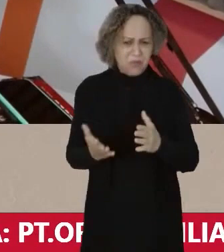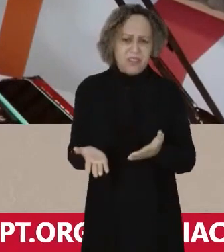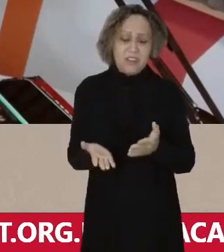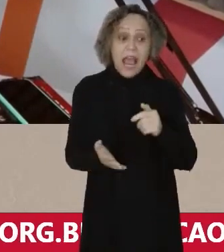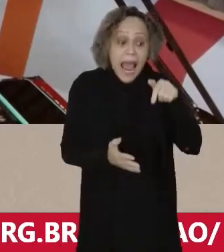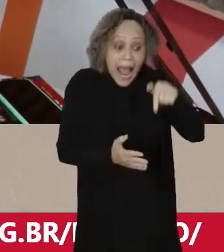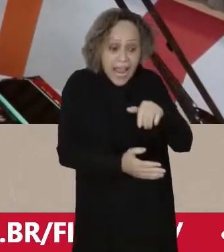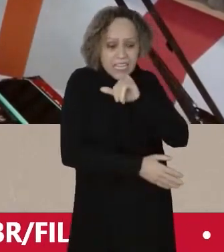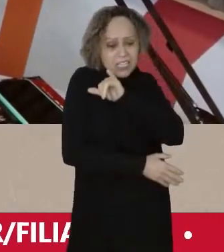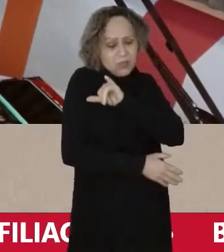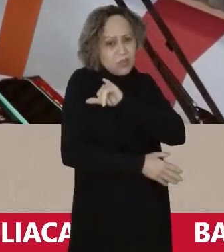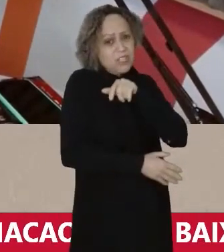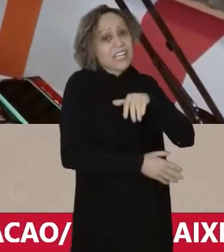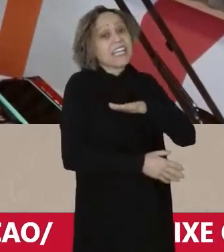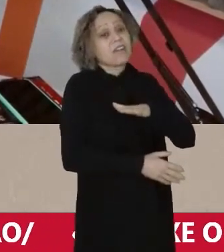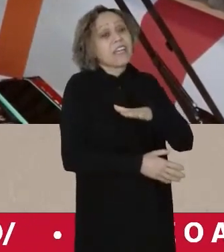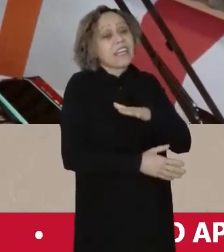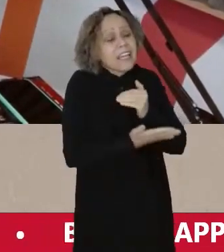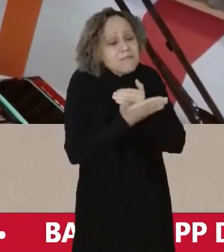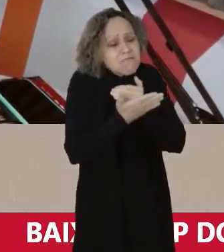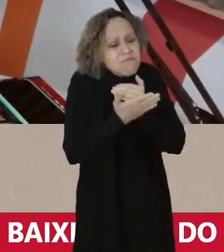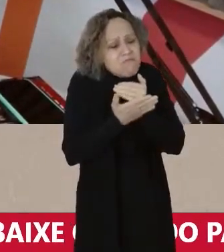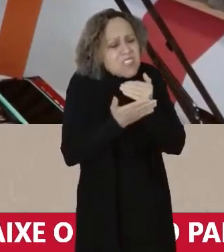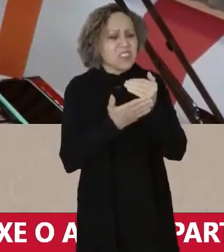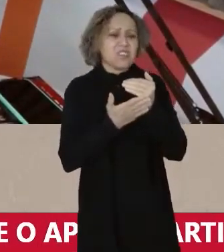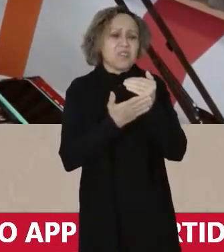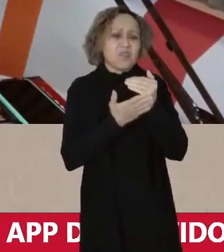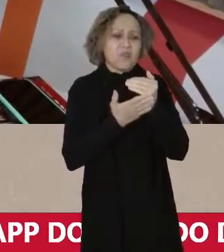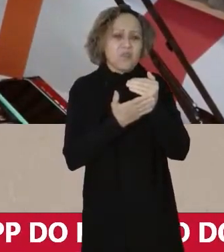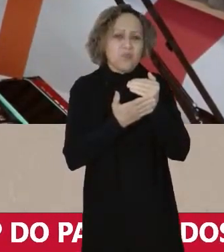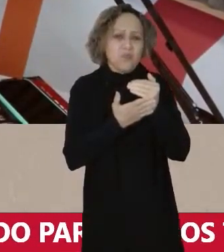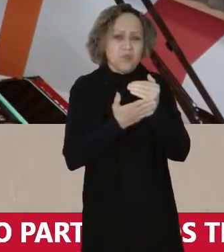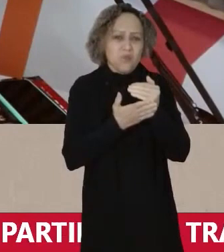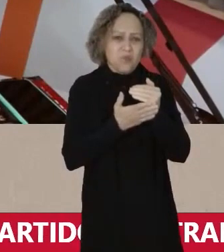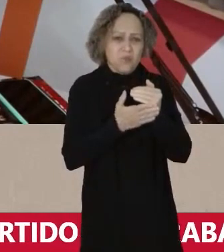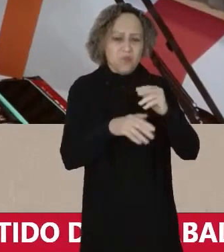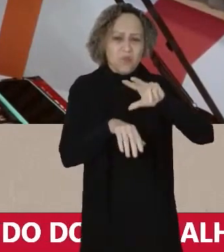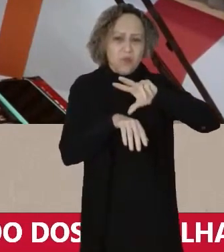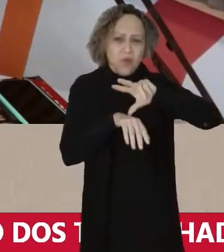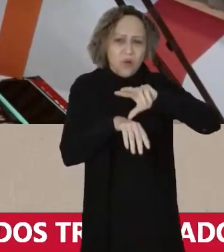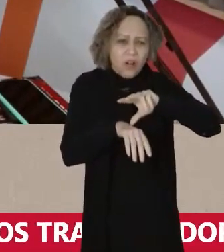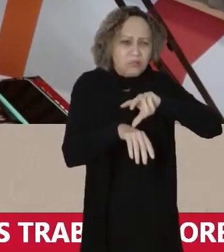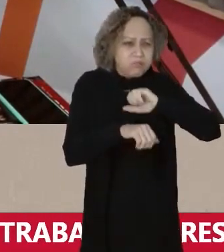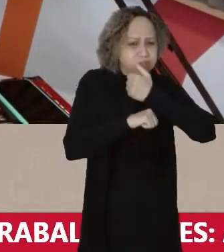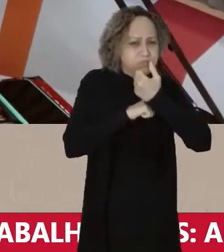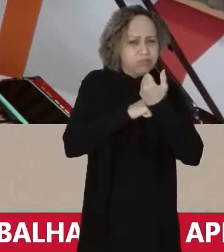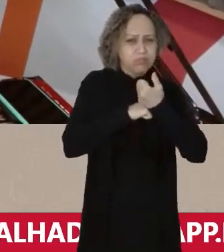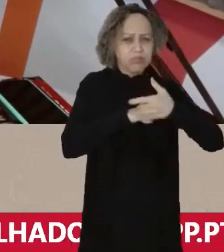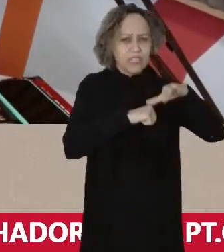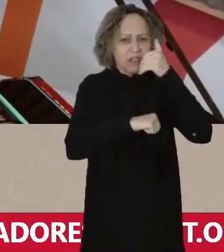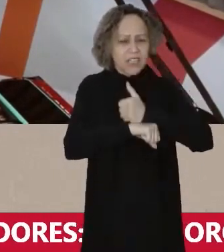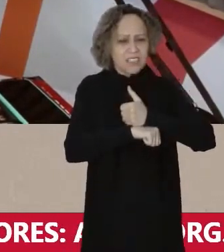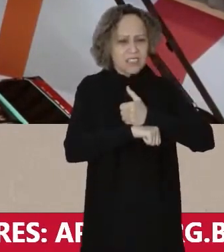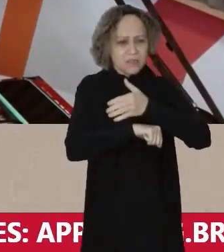tenho outro para dizer. As células nazistas no Brasil nos últimos 2 anos multiplicaram-se, isso é fato. E